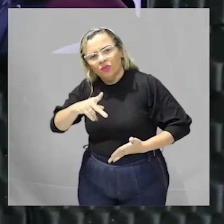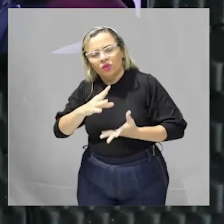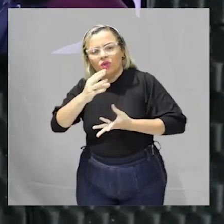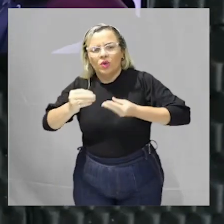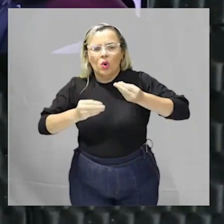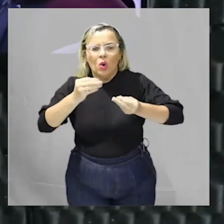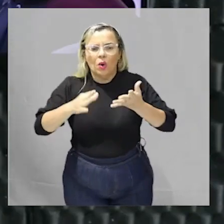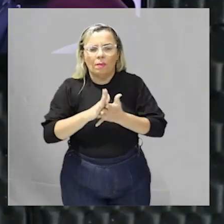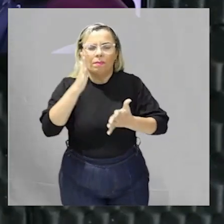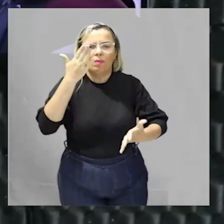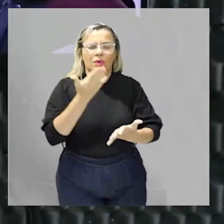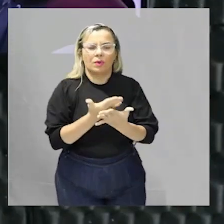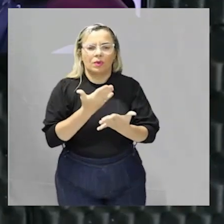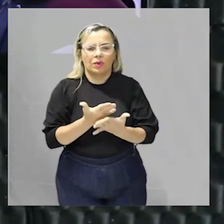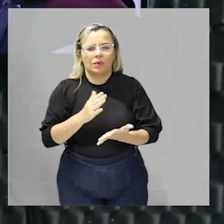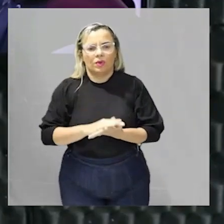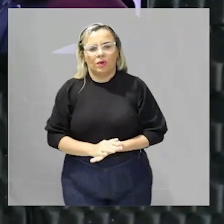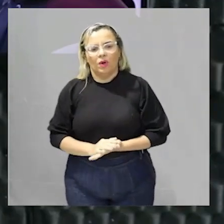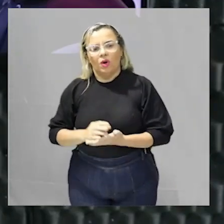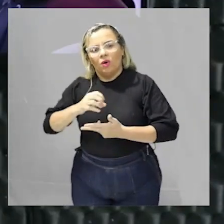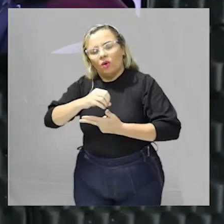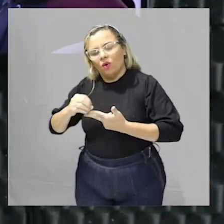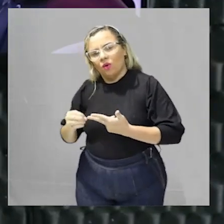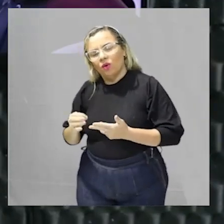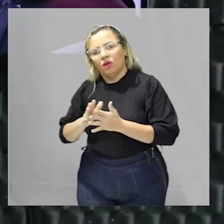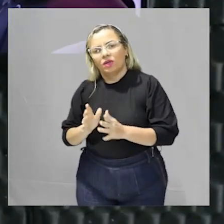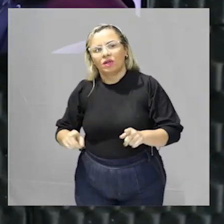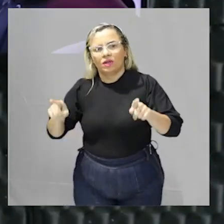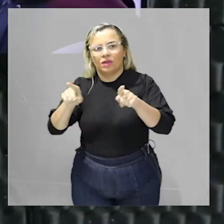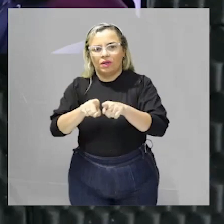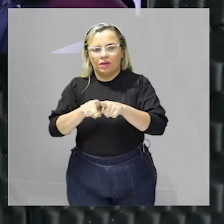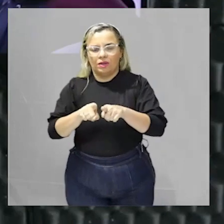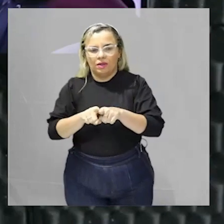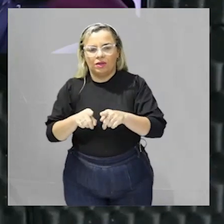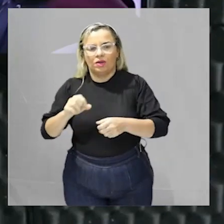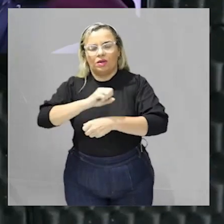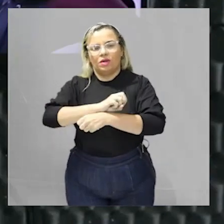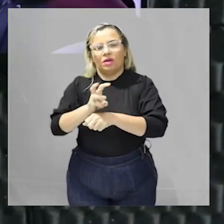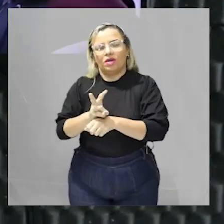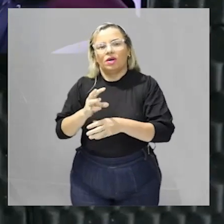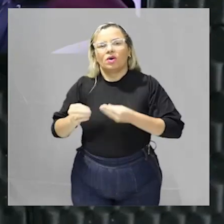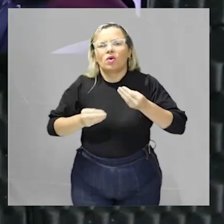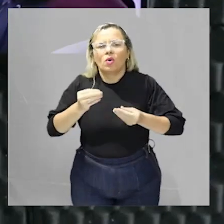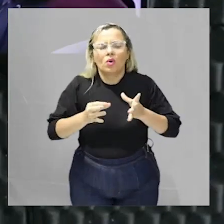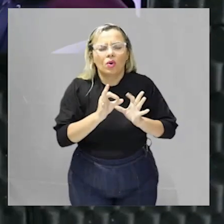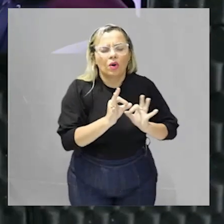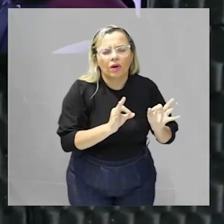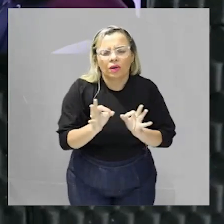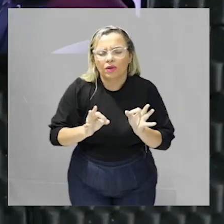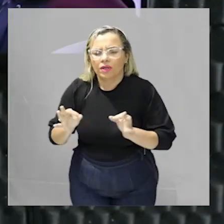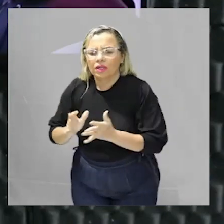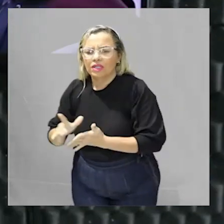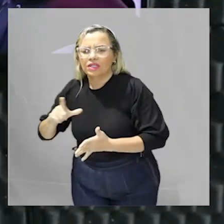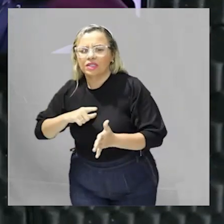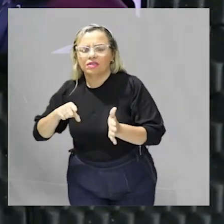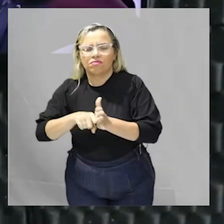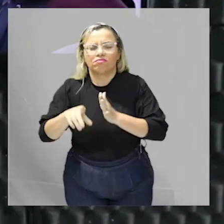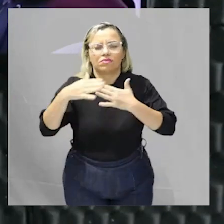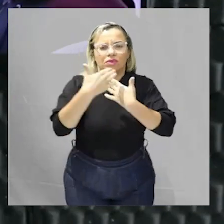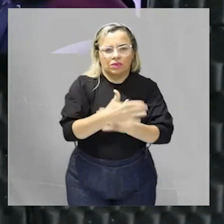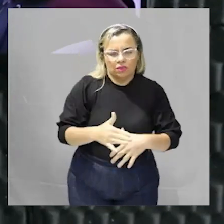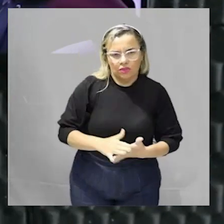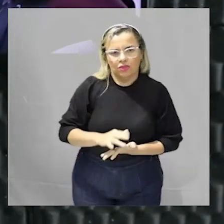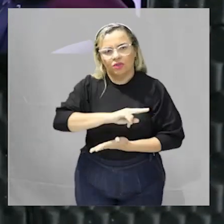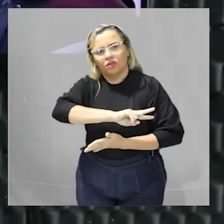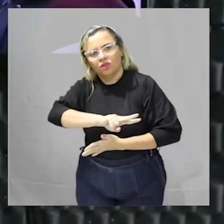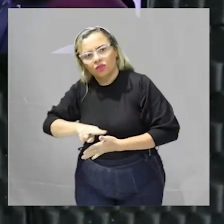como estudar para o Enem, para a UEMA, como se preparar, o que cai, né? Então, nós